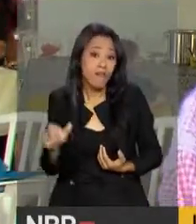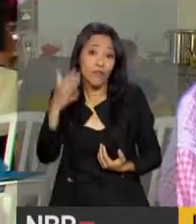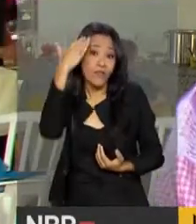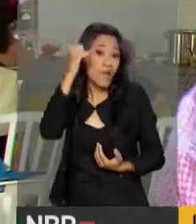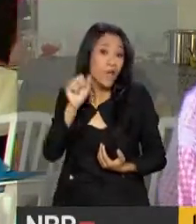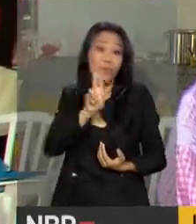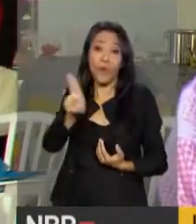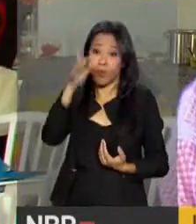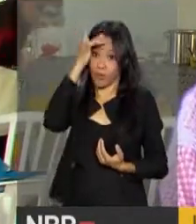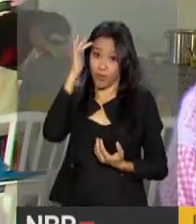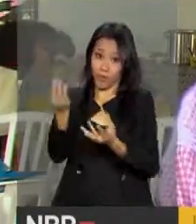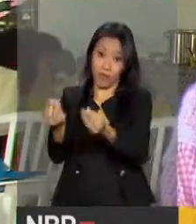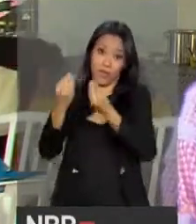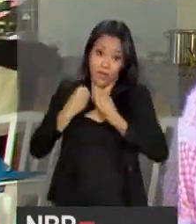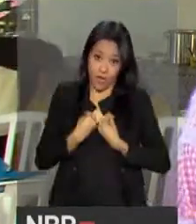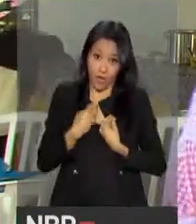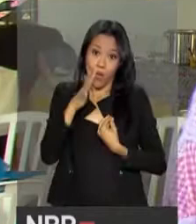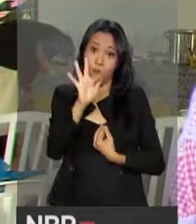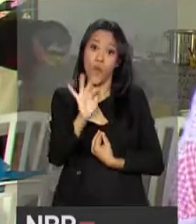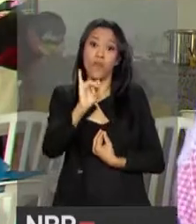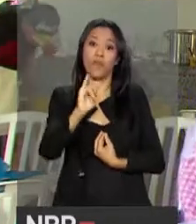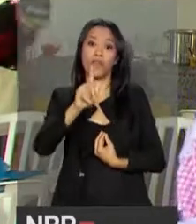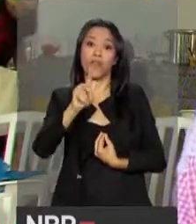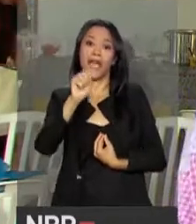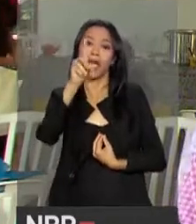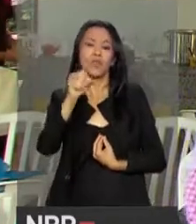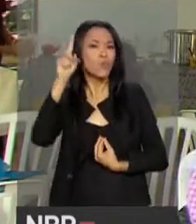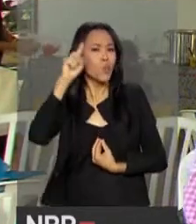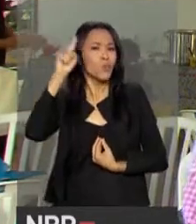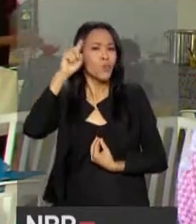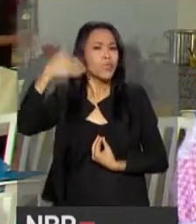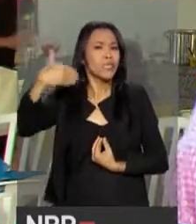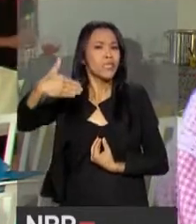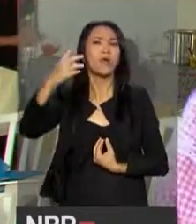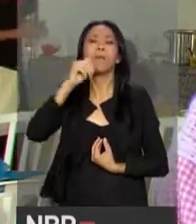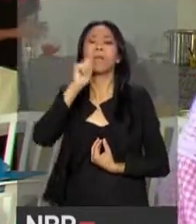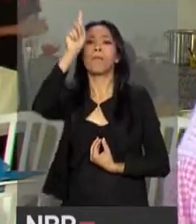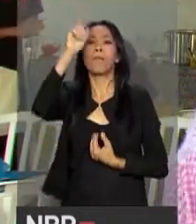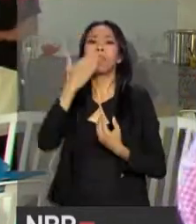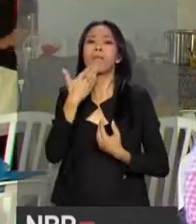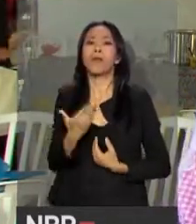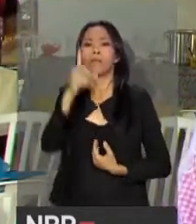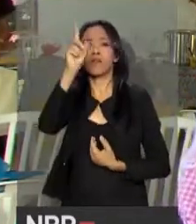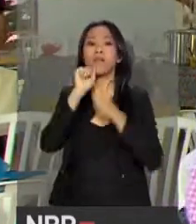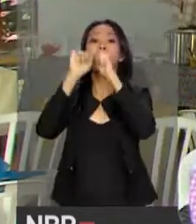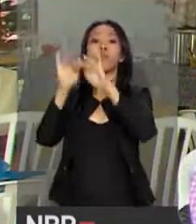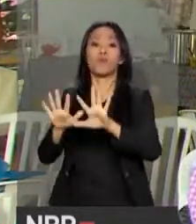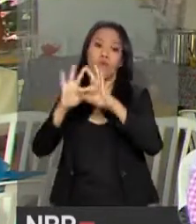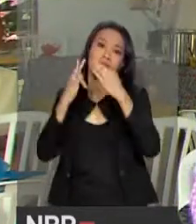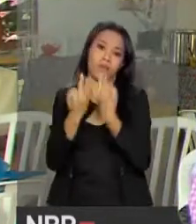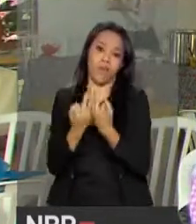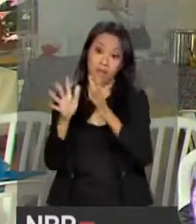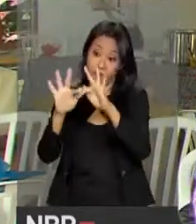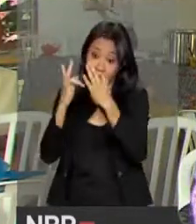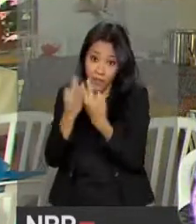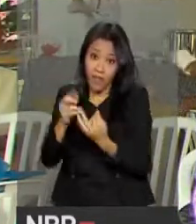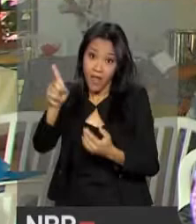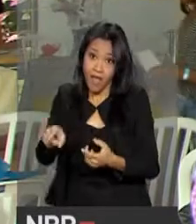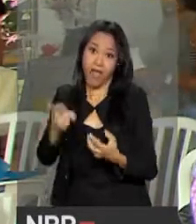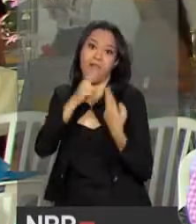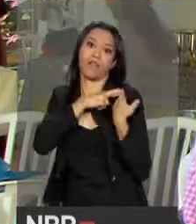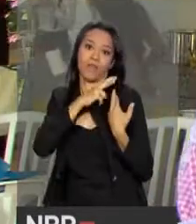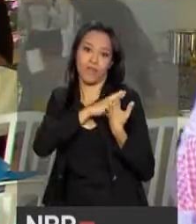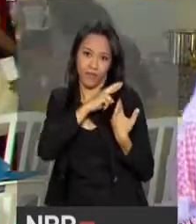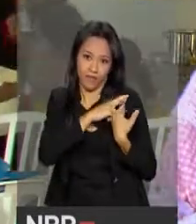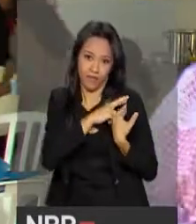saber mas todos os dias eu peço a deus que abençoe a família porque a família é a principal responsável não é